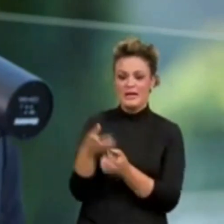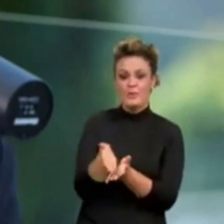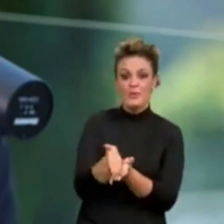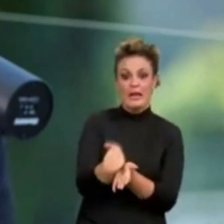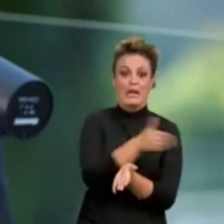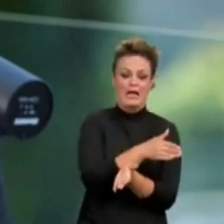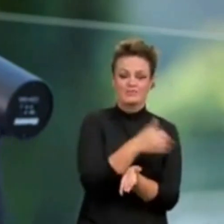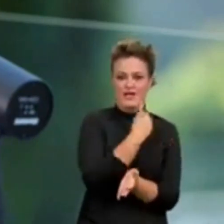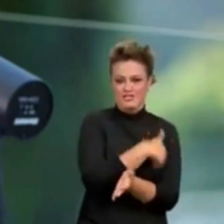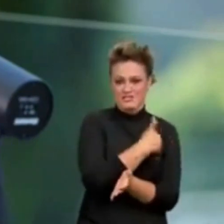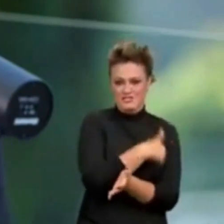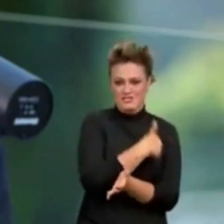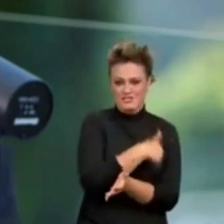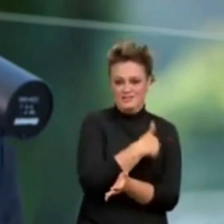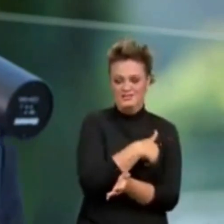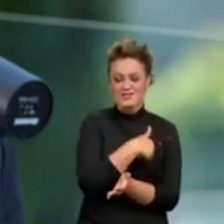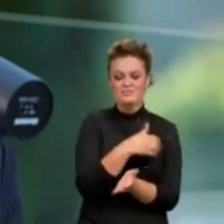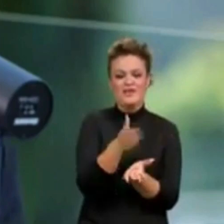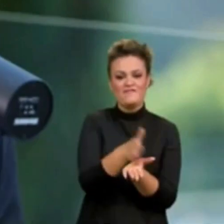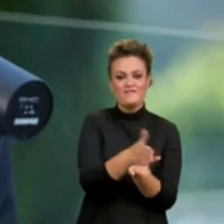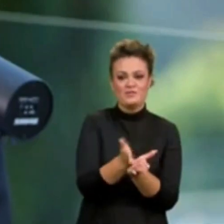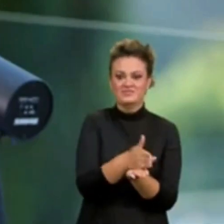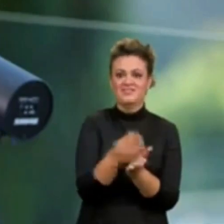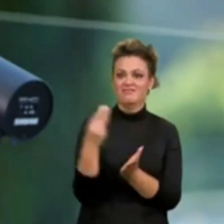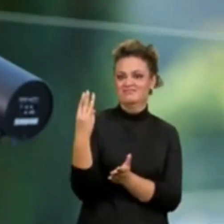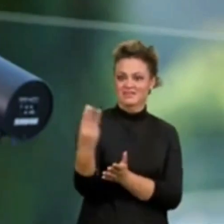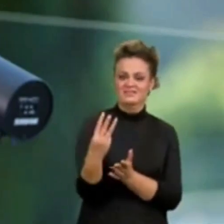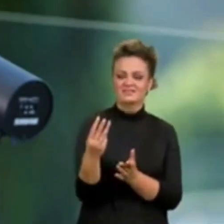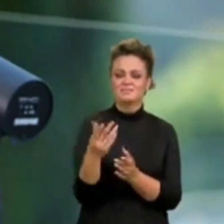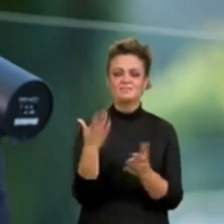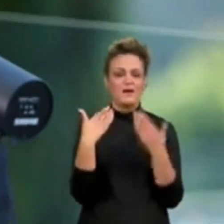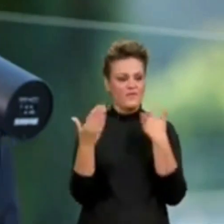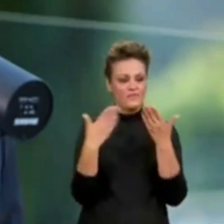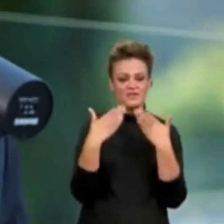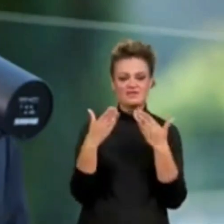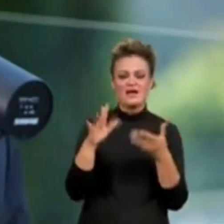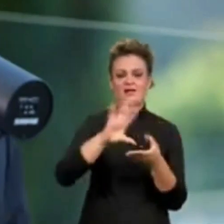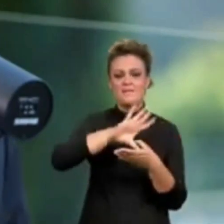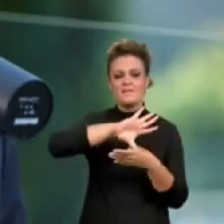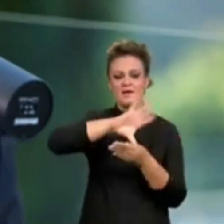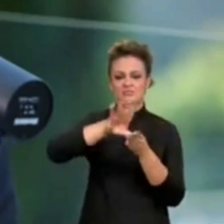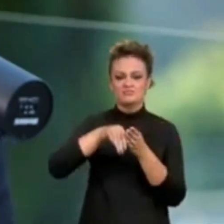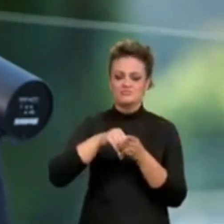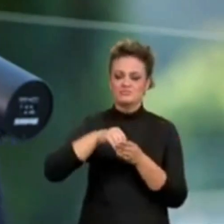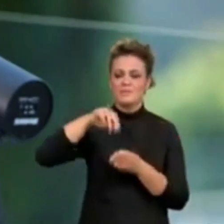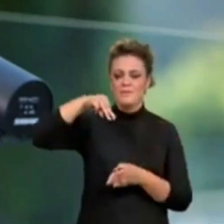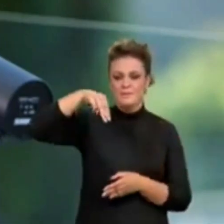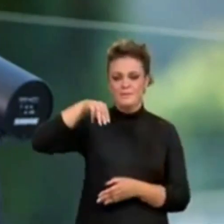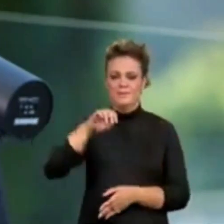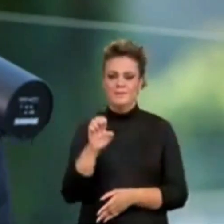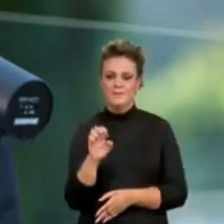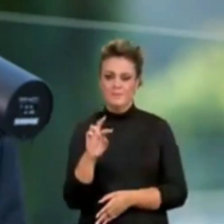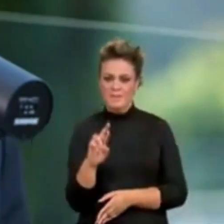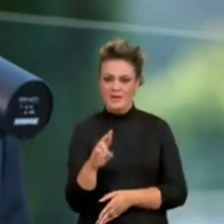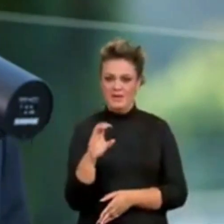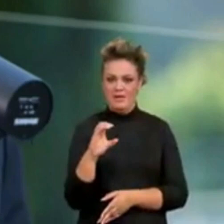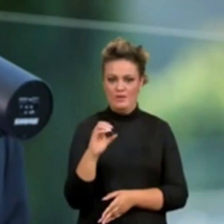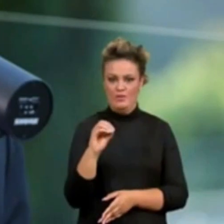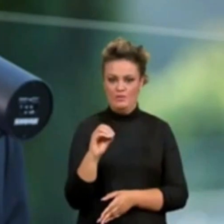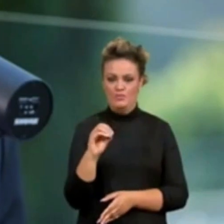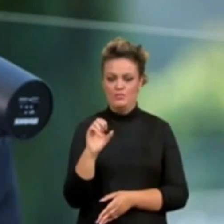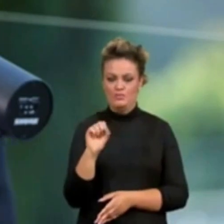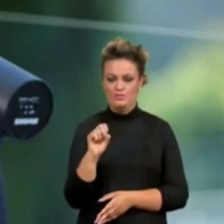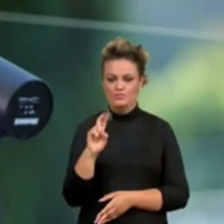tríplice fronteira, para discutir o futuro do Mercosul, o aprimoramento das relações Brasil, Argentina, Uruguai, Paraguai